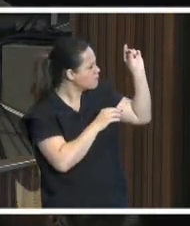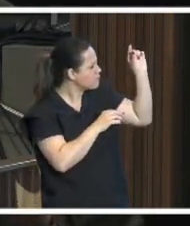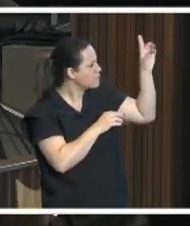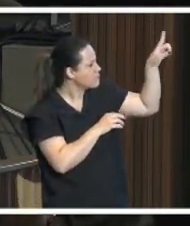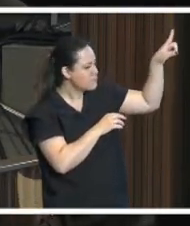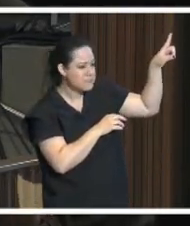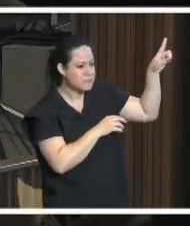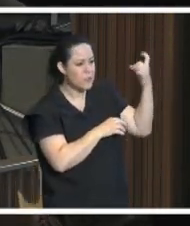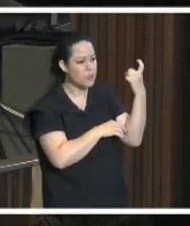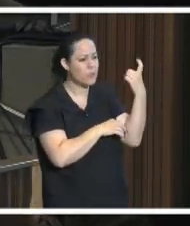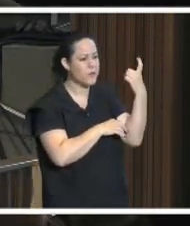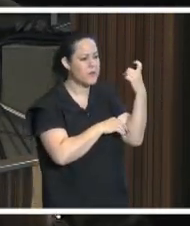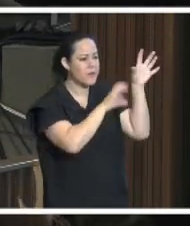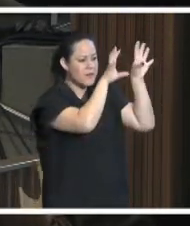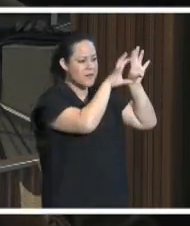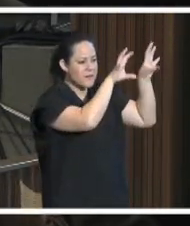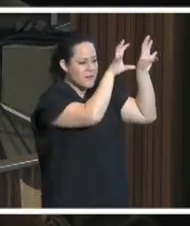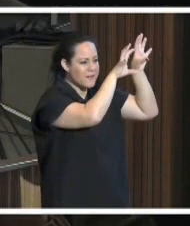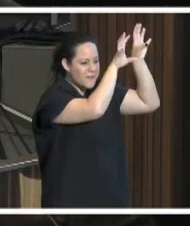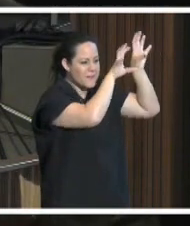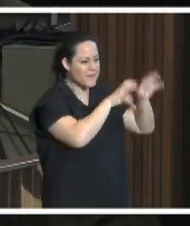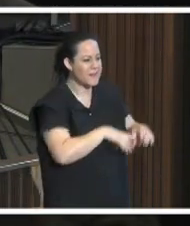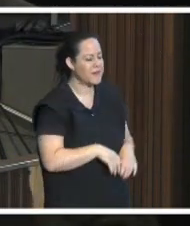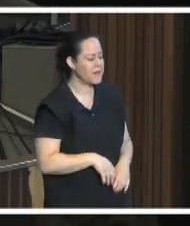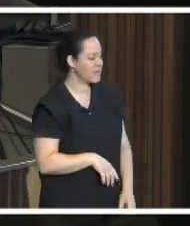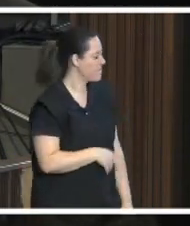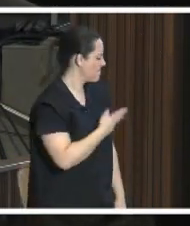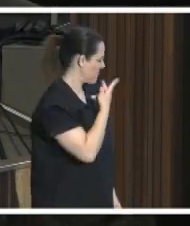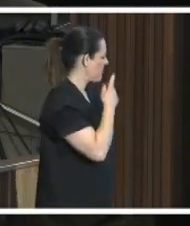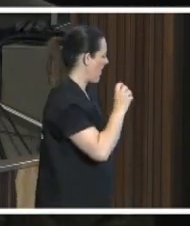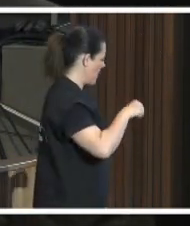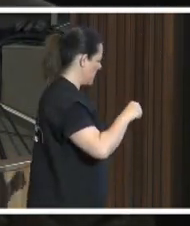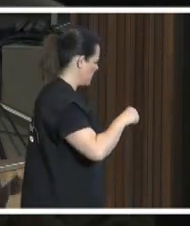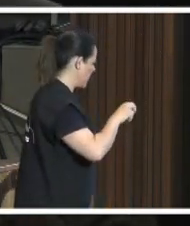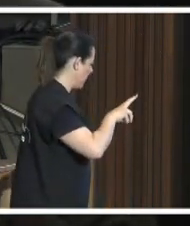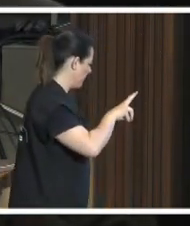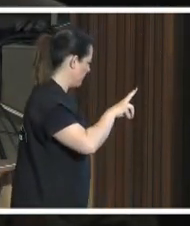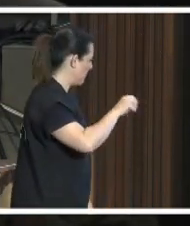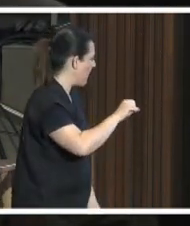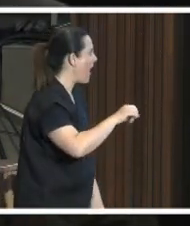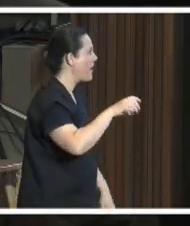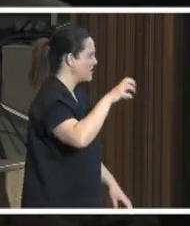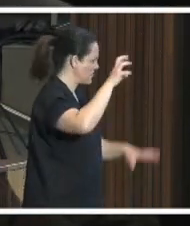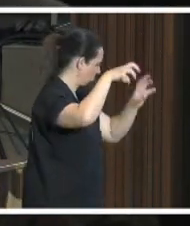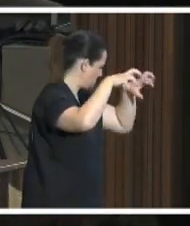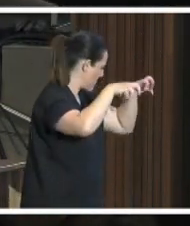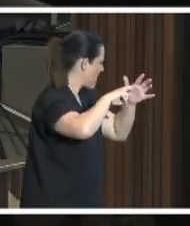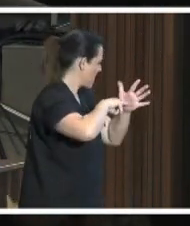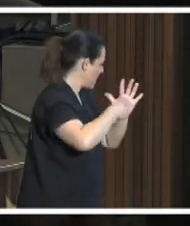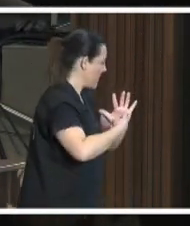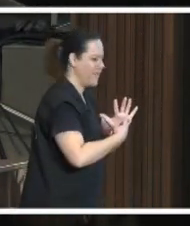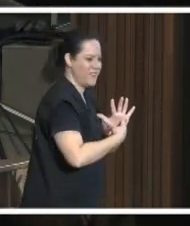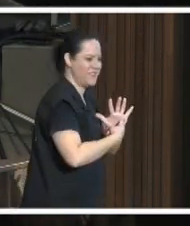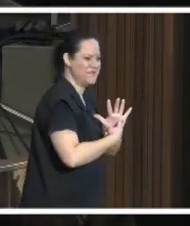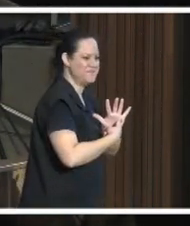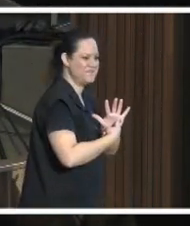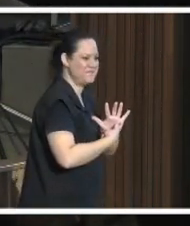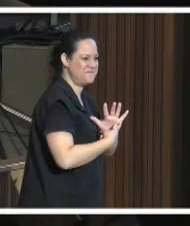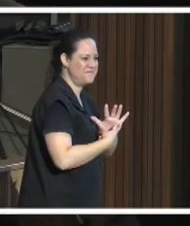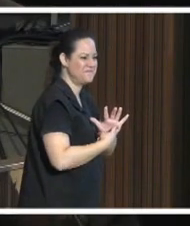a única nuvem no céu. Ele disse, é suficiente. Porque no